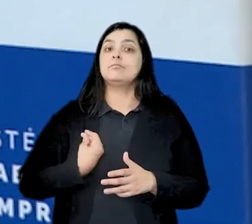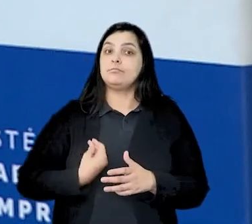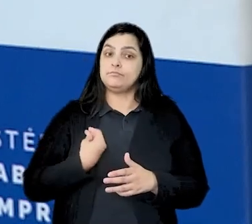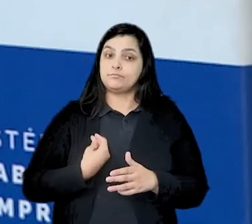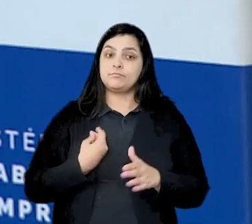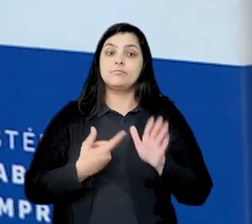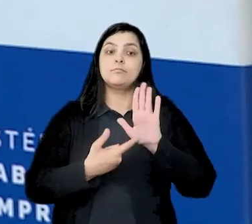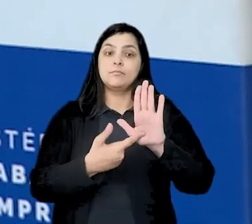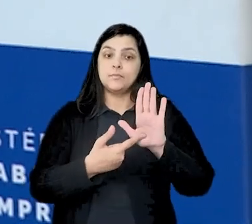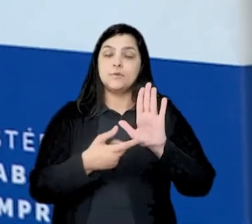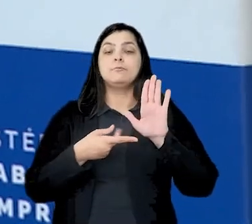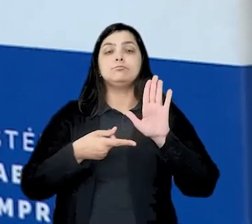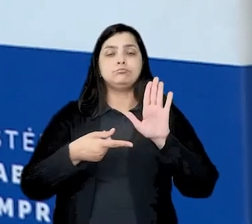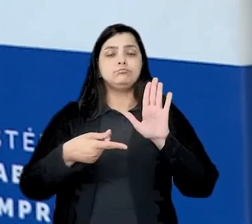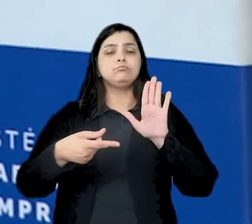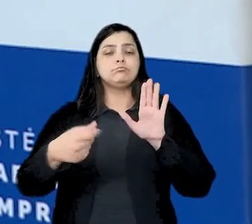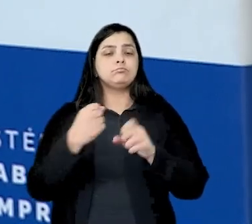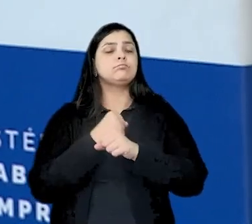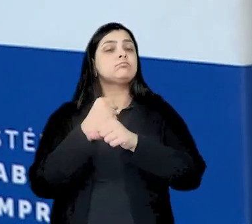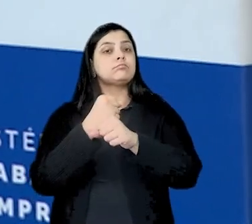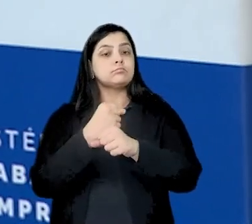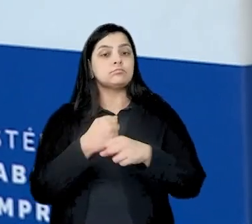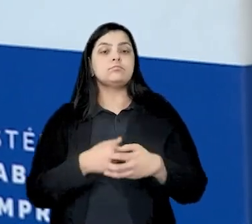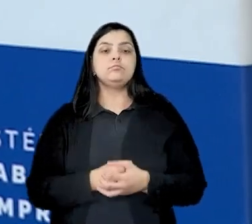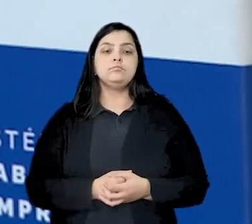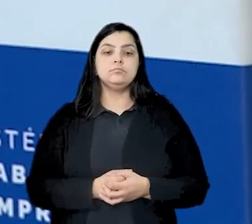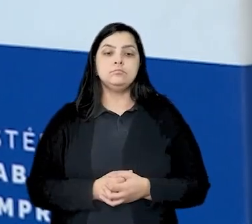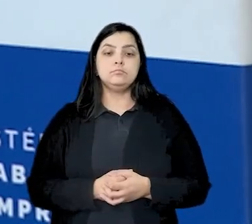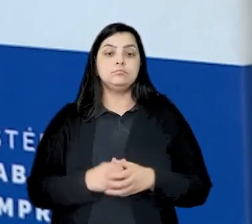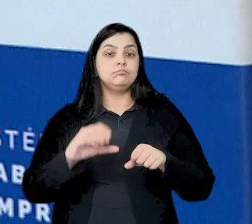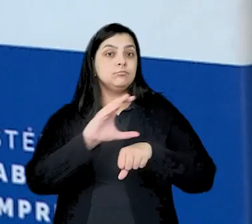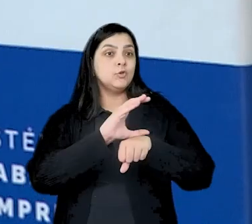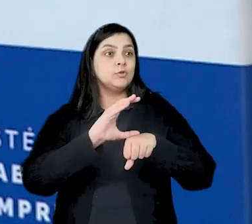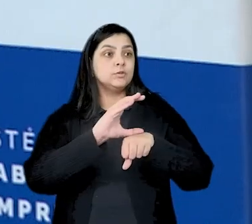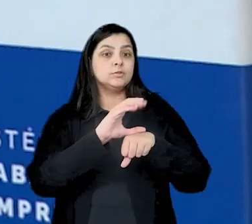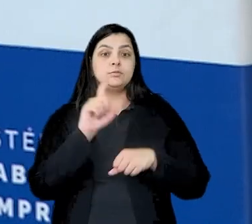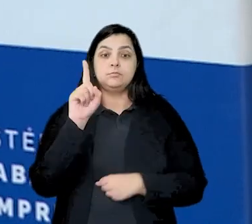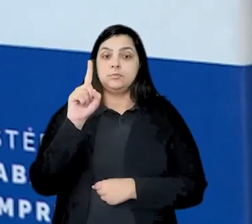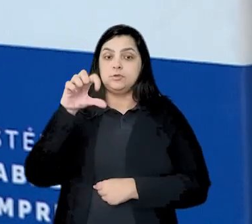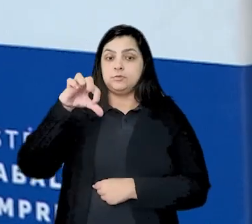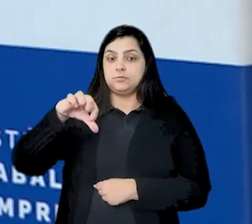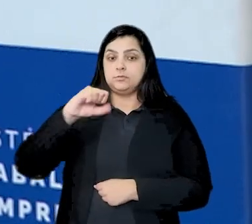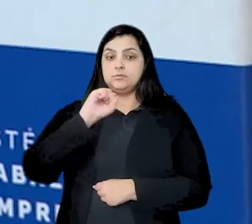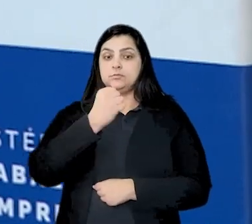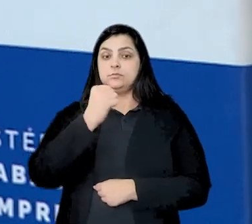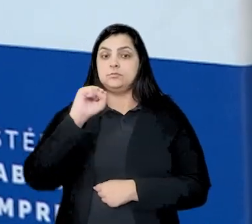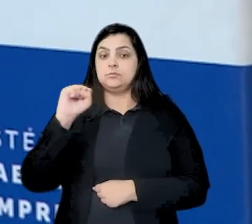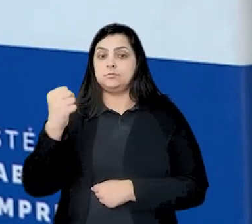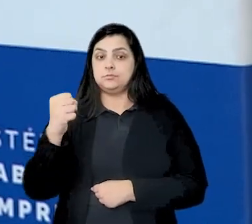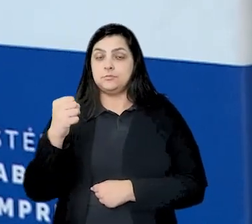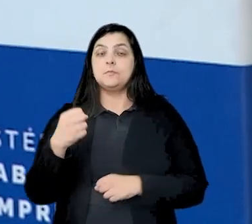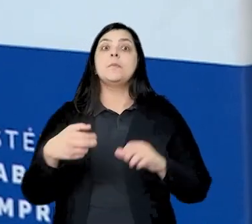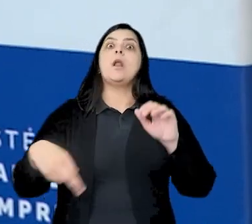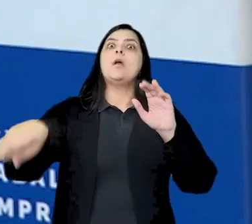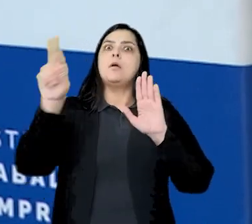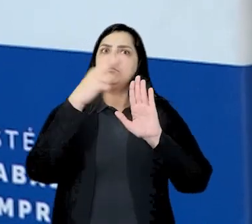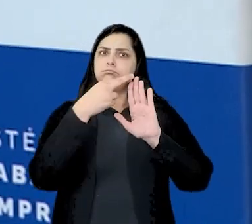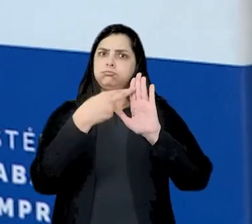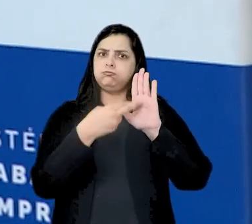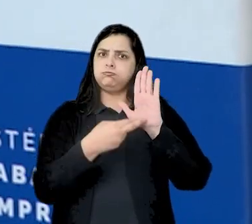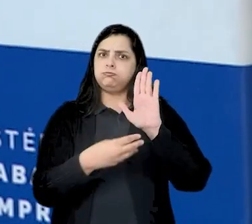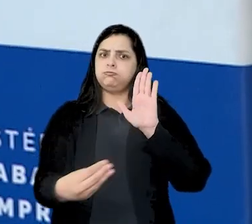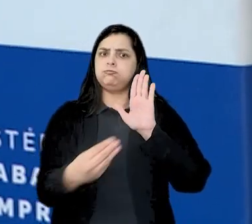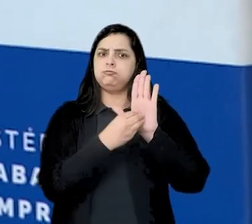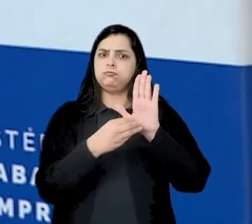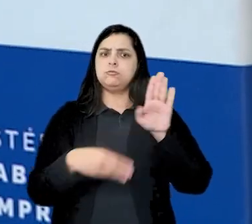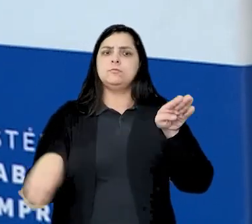lá colocada e perdurou durante todos esses anos. A Constituição de 1988, para regulamentar